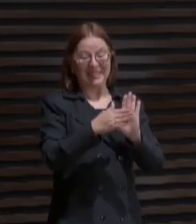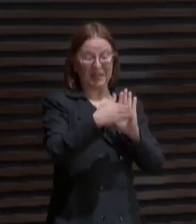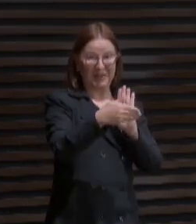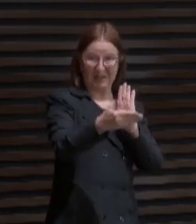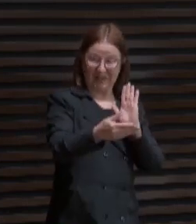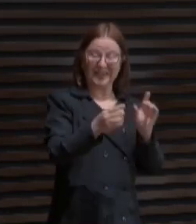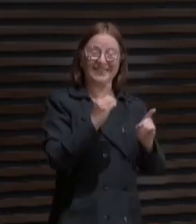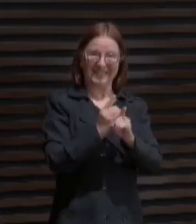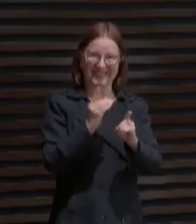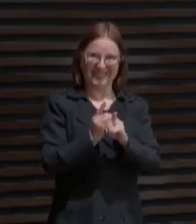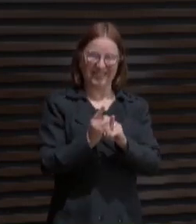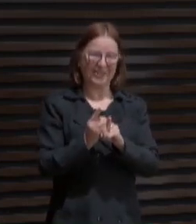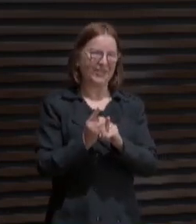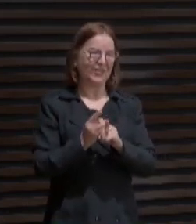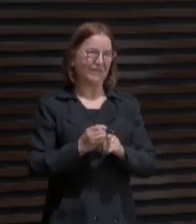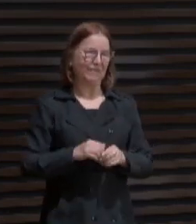nos discípulos.